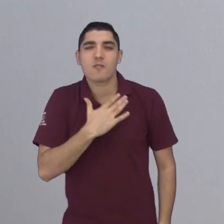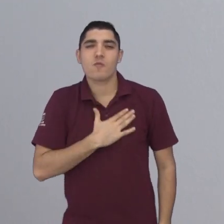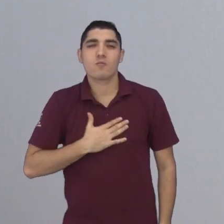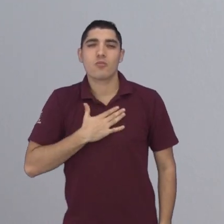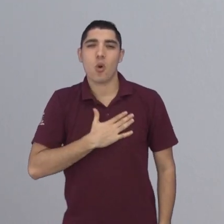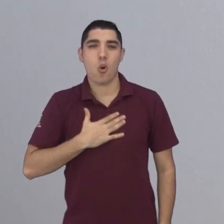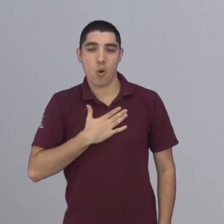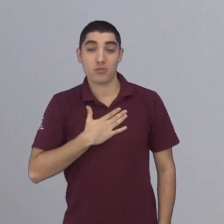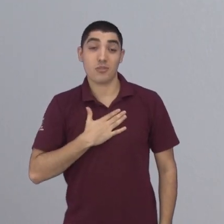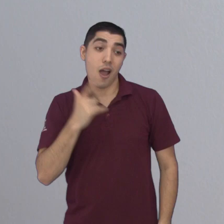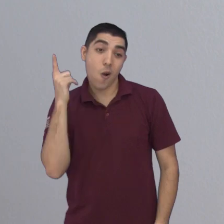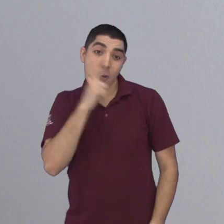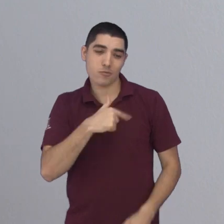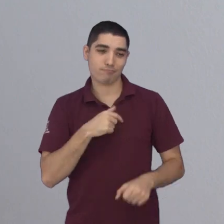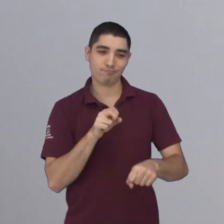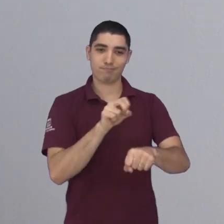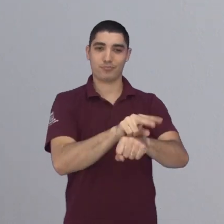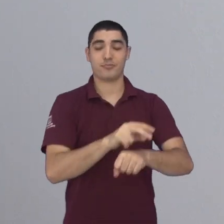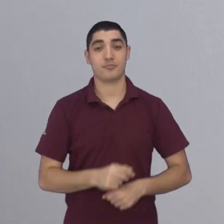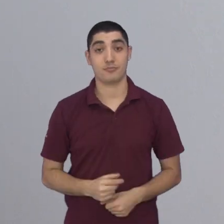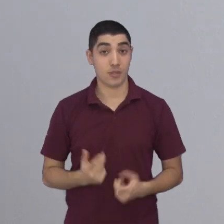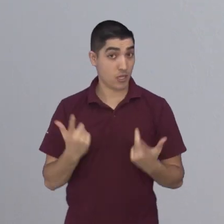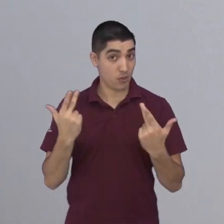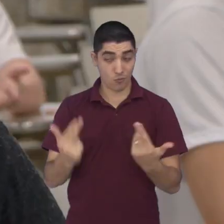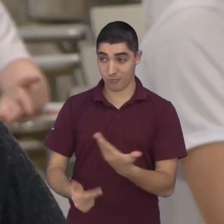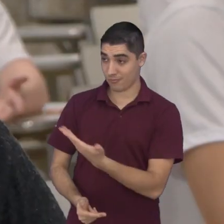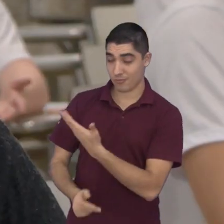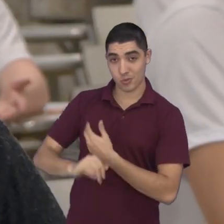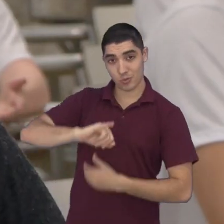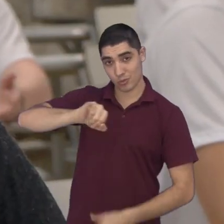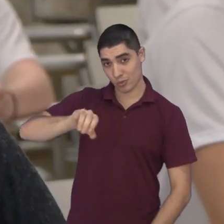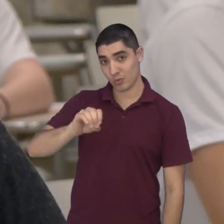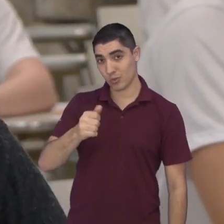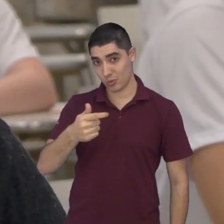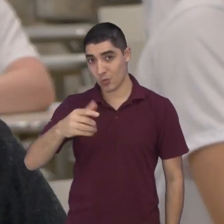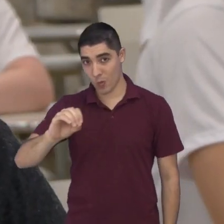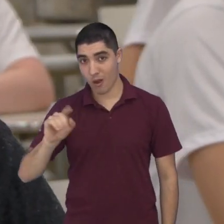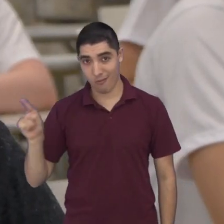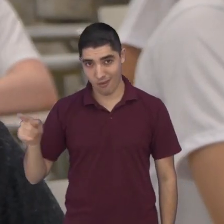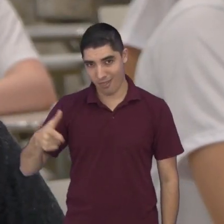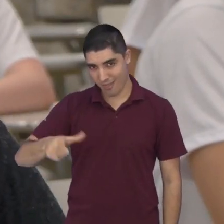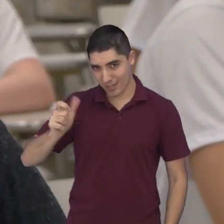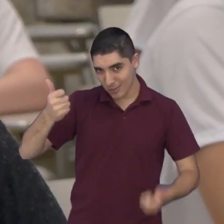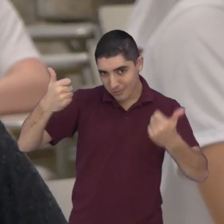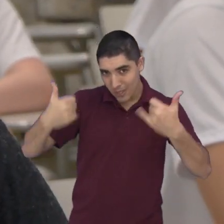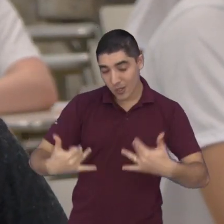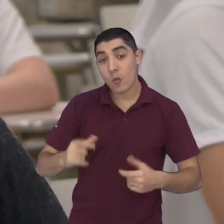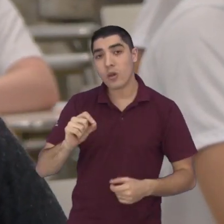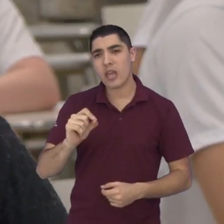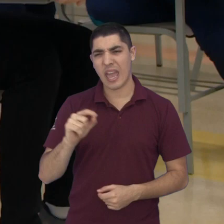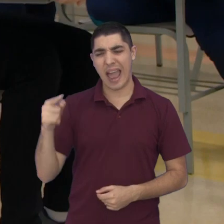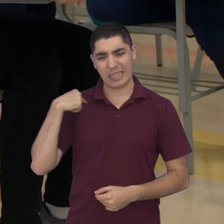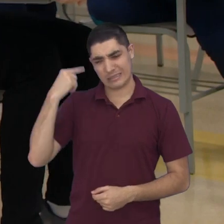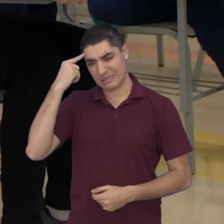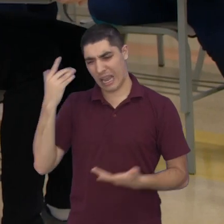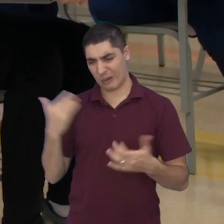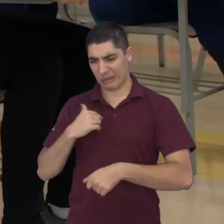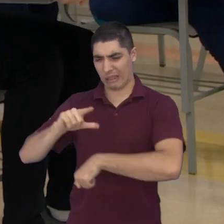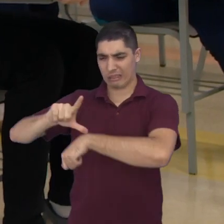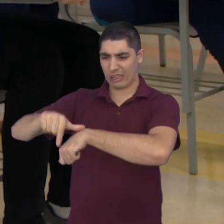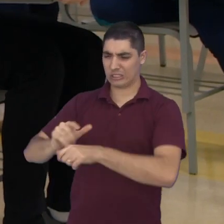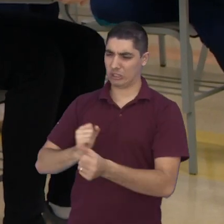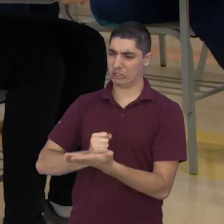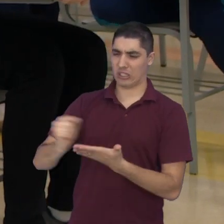mais tá acessível para ele dentro do que ele pode fazer e assim como João que conhecemos no início da reportagem nunca é